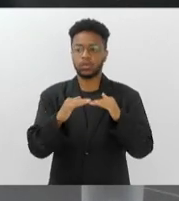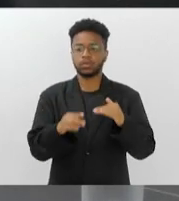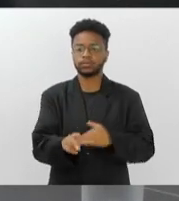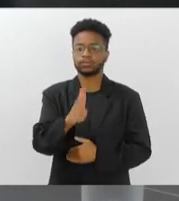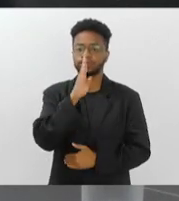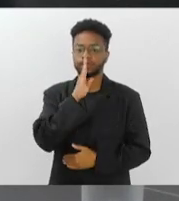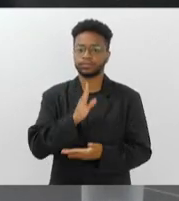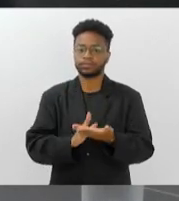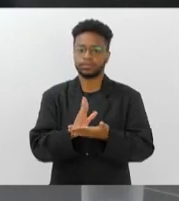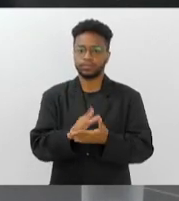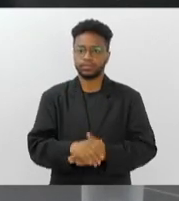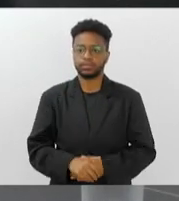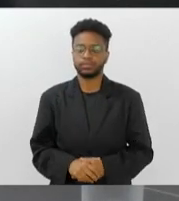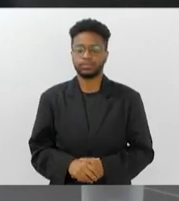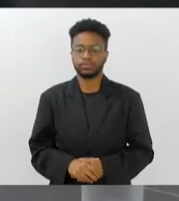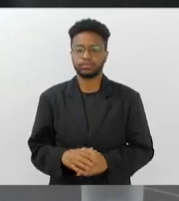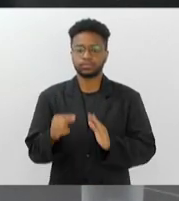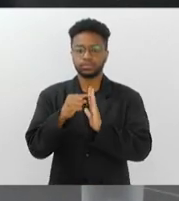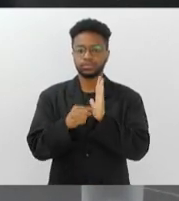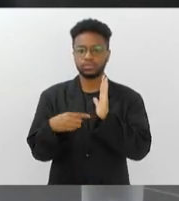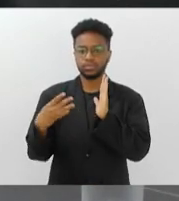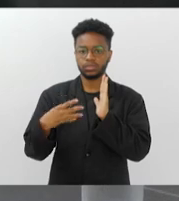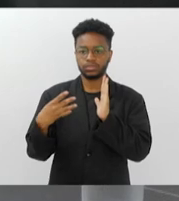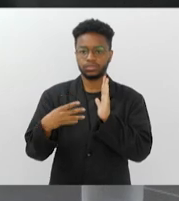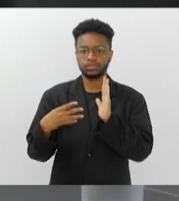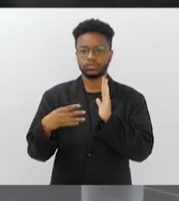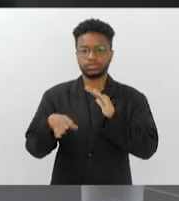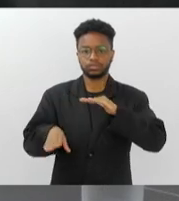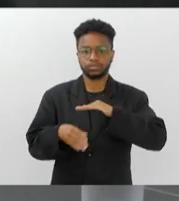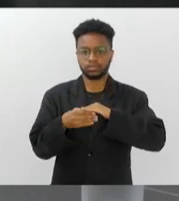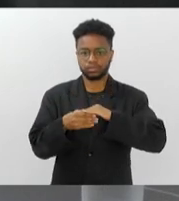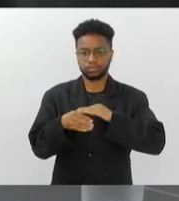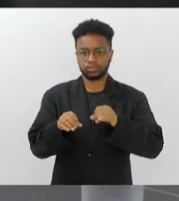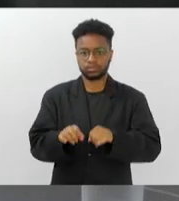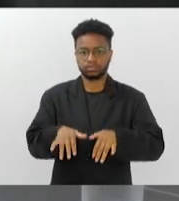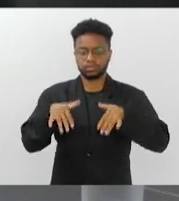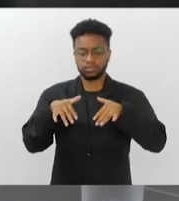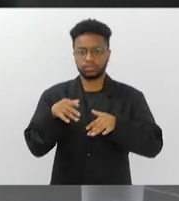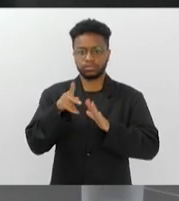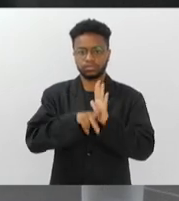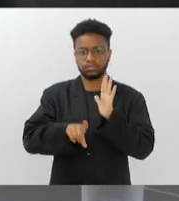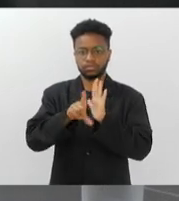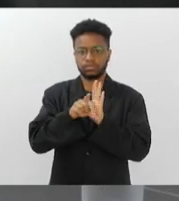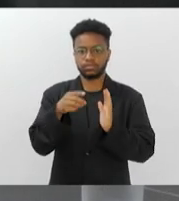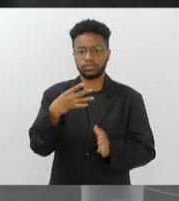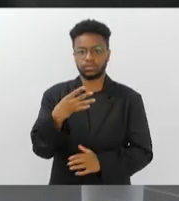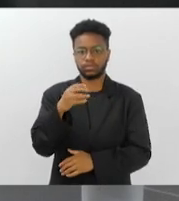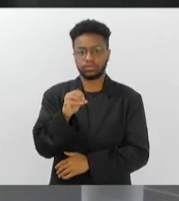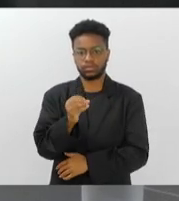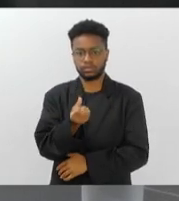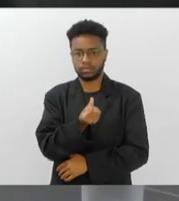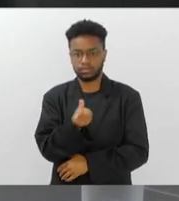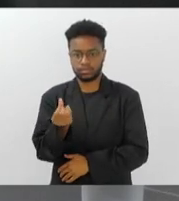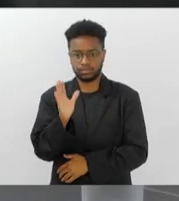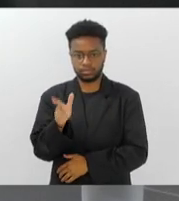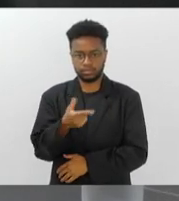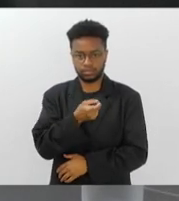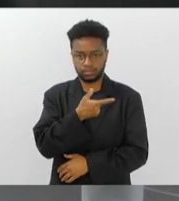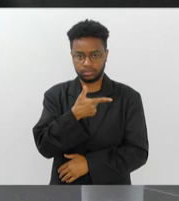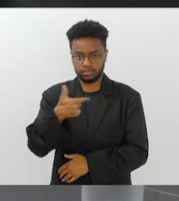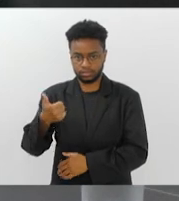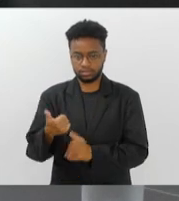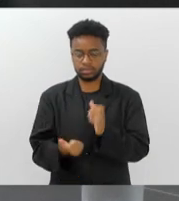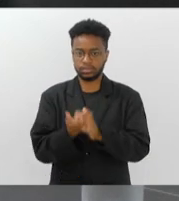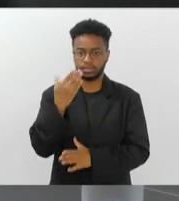estão aprovado item 4 da pauta emenda ao plenário de plenário ao projeto de lei 4066 de 21 de autoria do